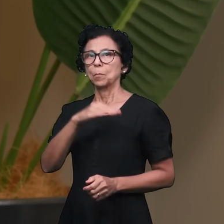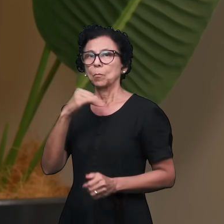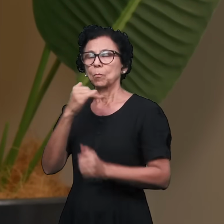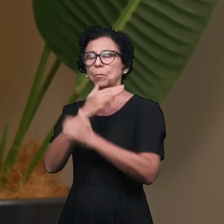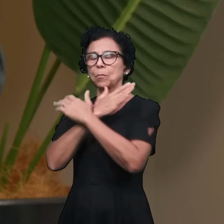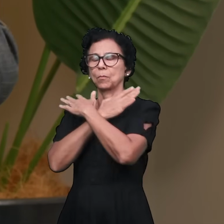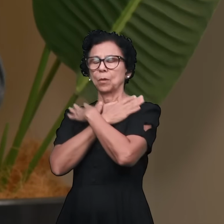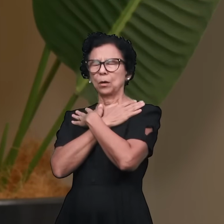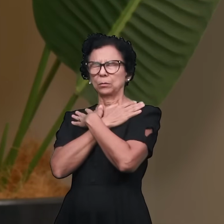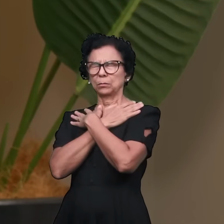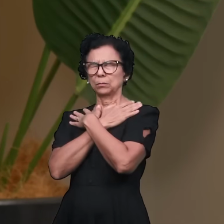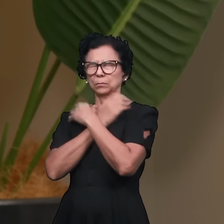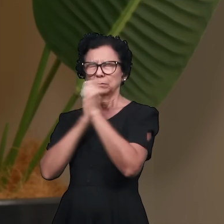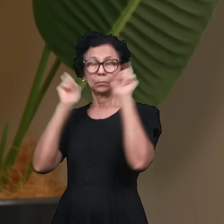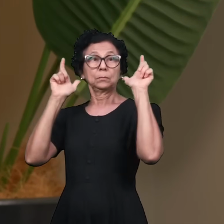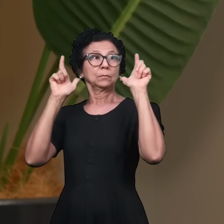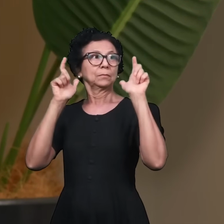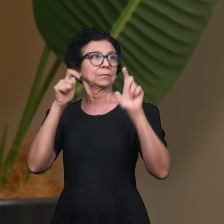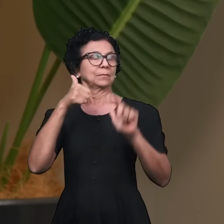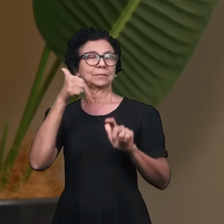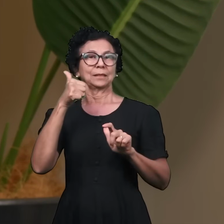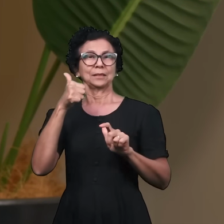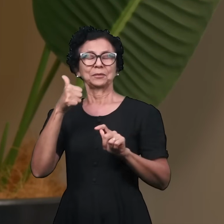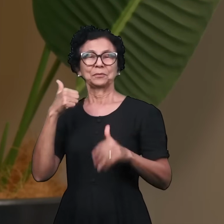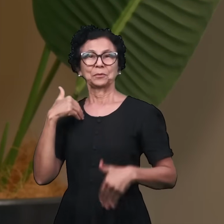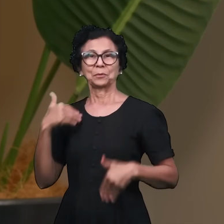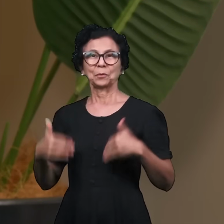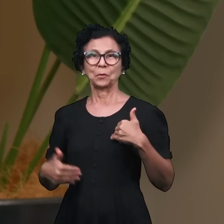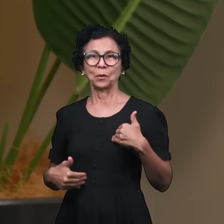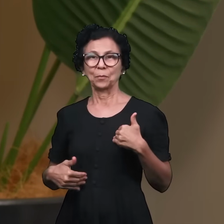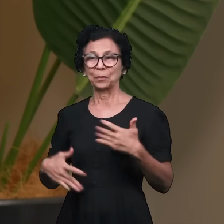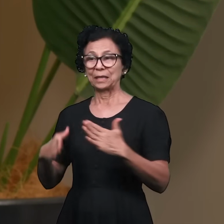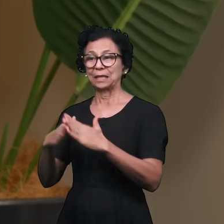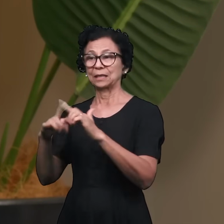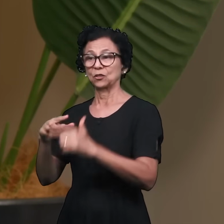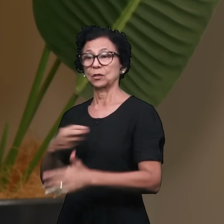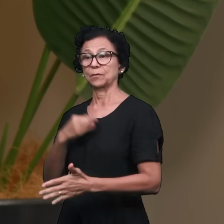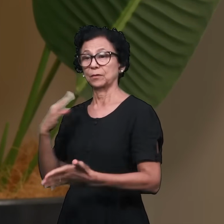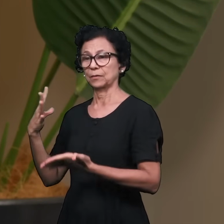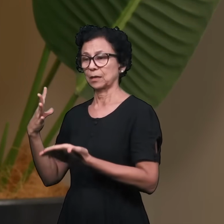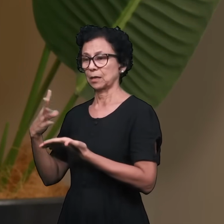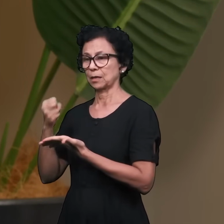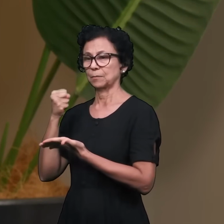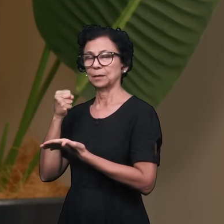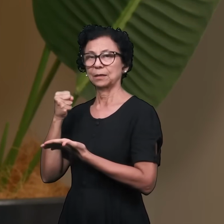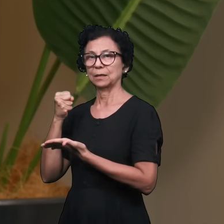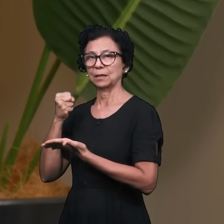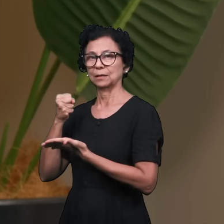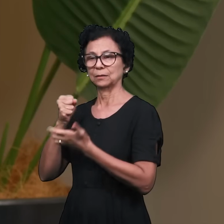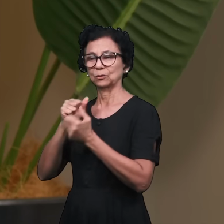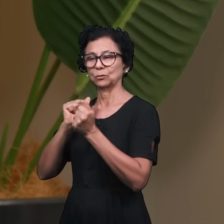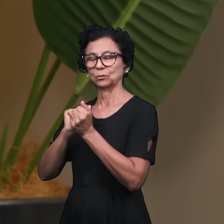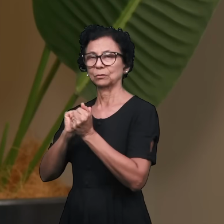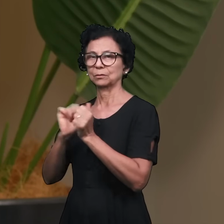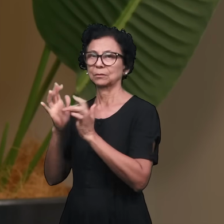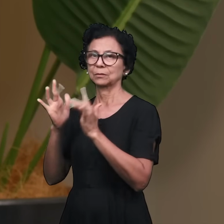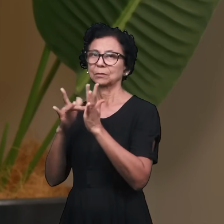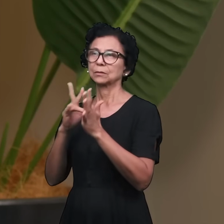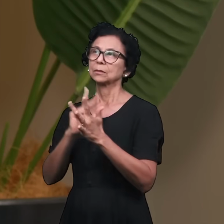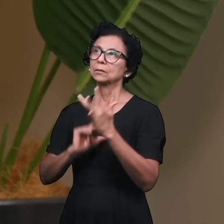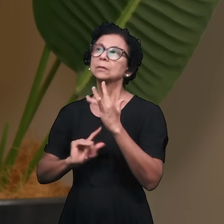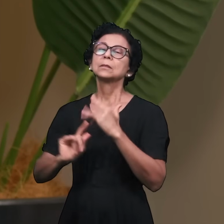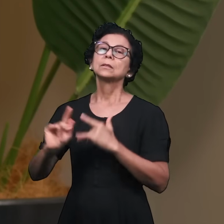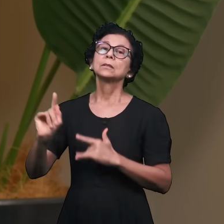mortos despertarão primeiro, e a igreja que estiver viva será arrebatada, e juntos estaremos com Jesus